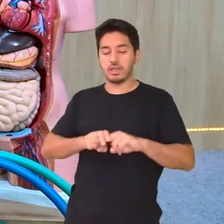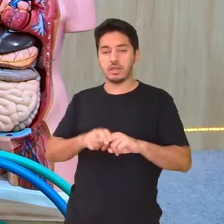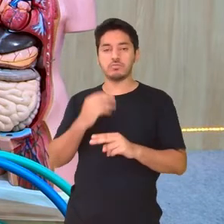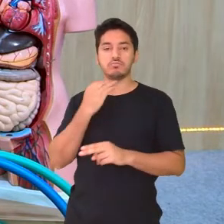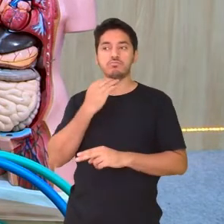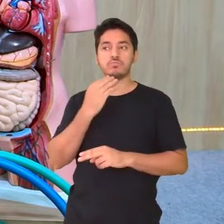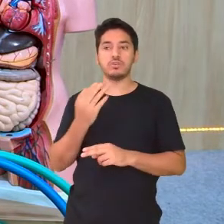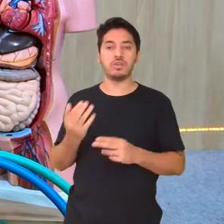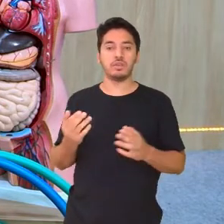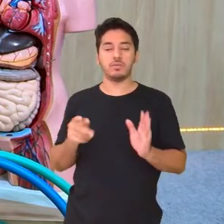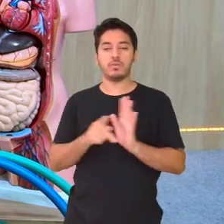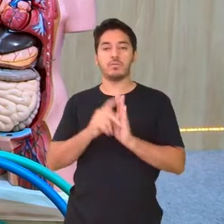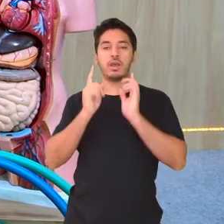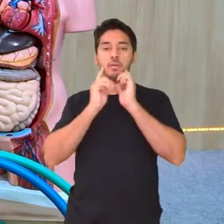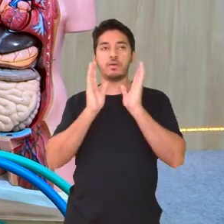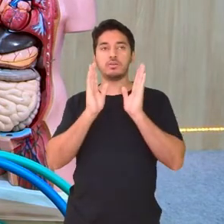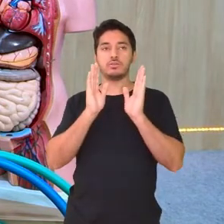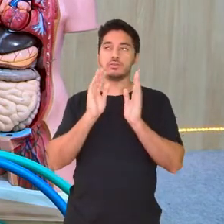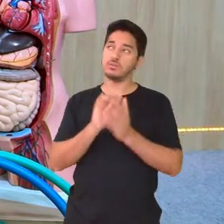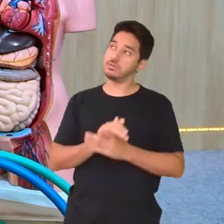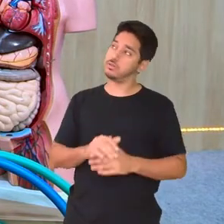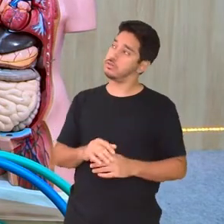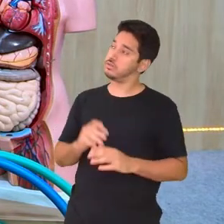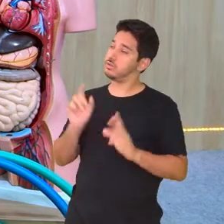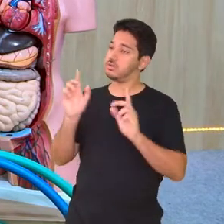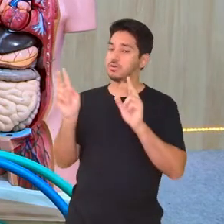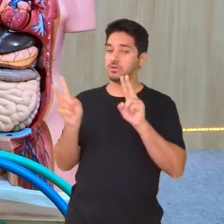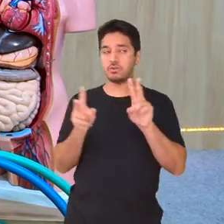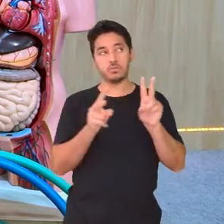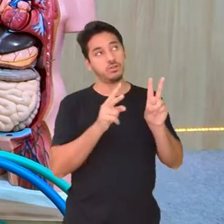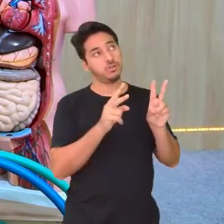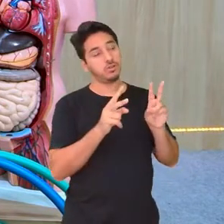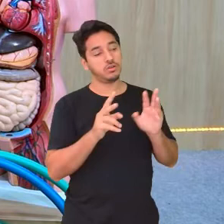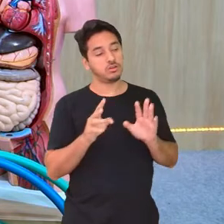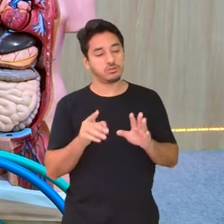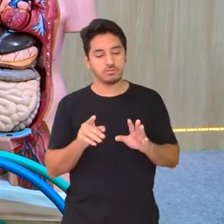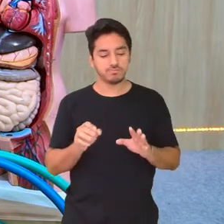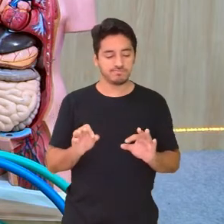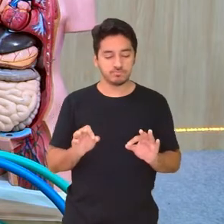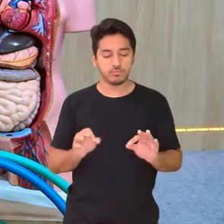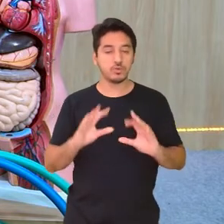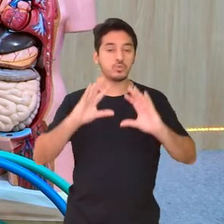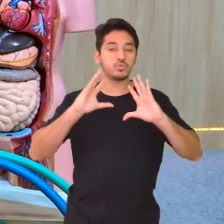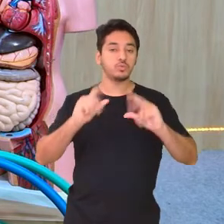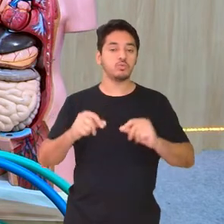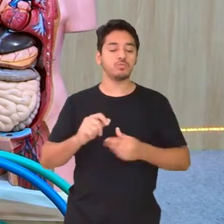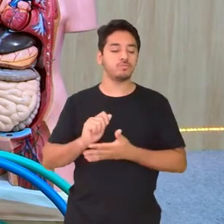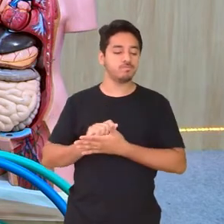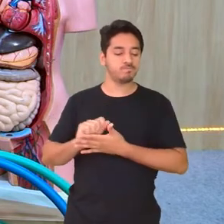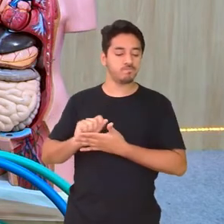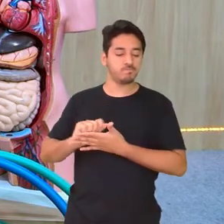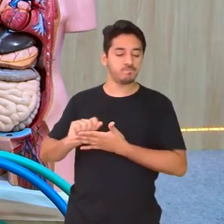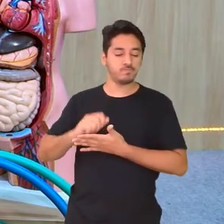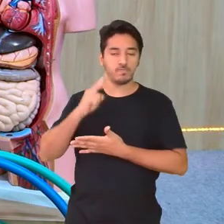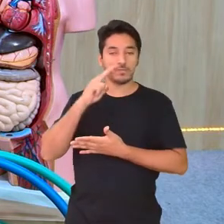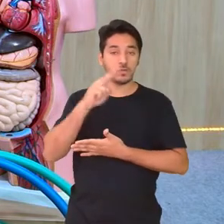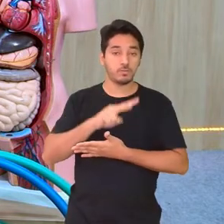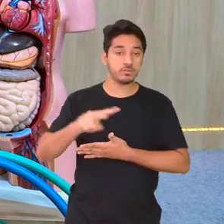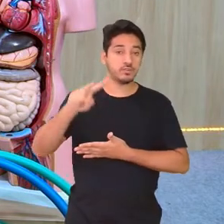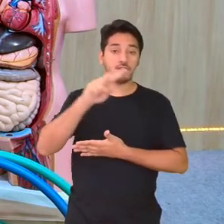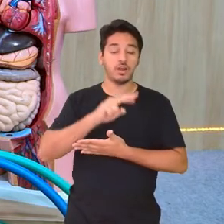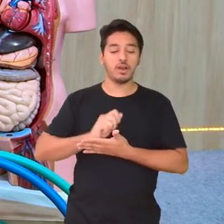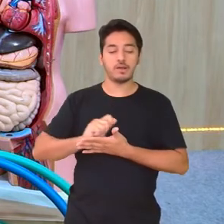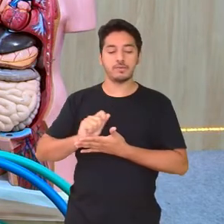muito comprometimento com a cabeça virado para um lado ou para o outro? Então, tudo isso precisa ser levado em consideração para que